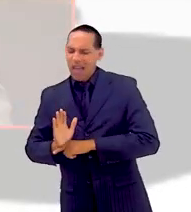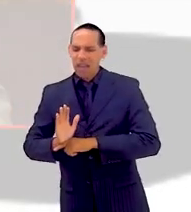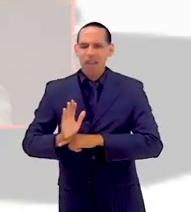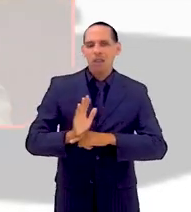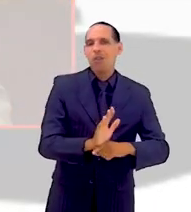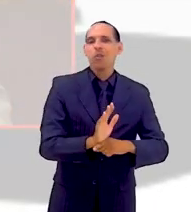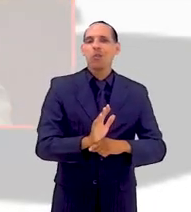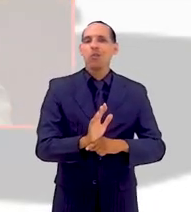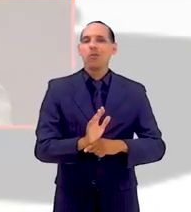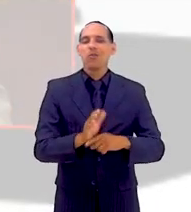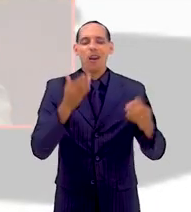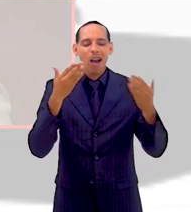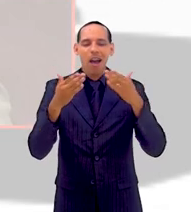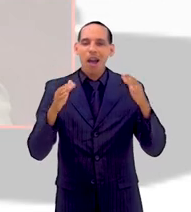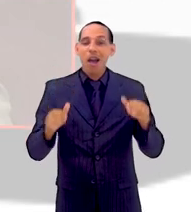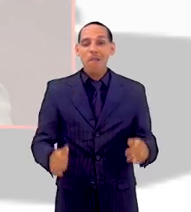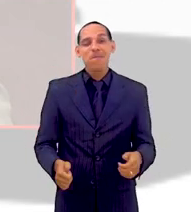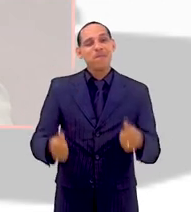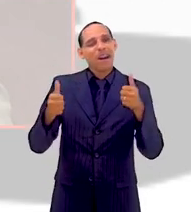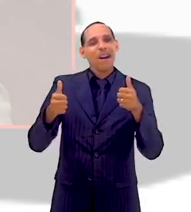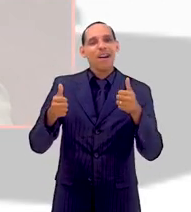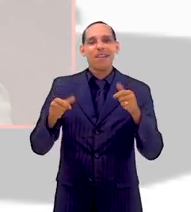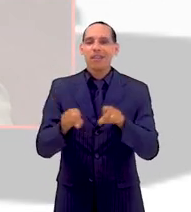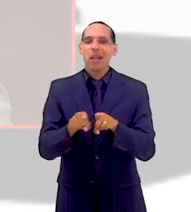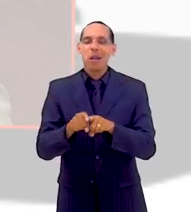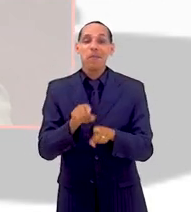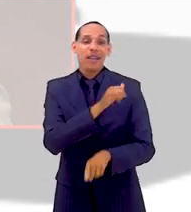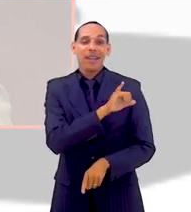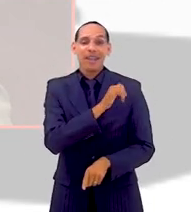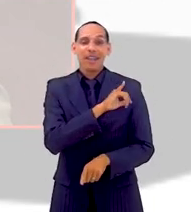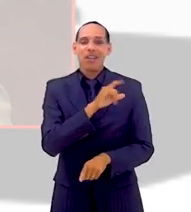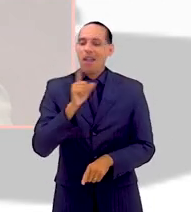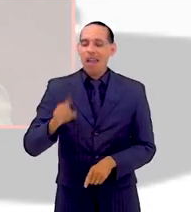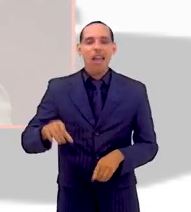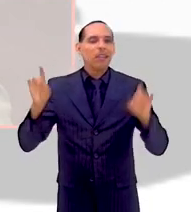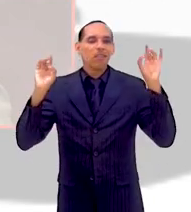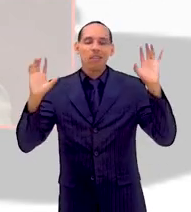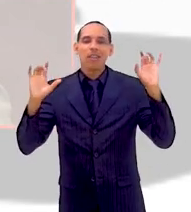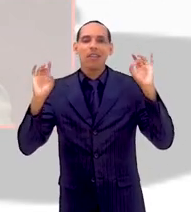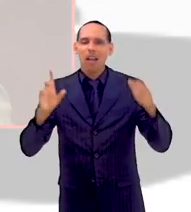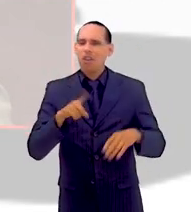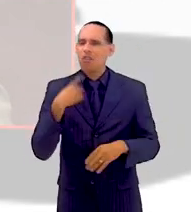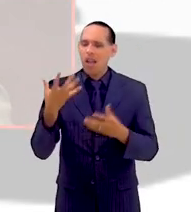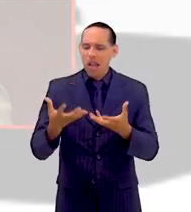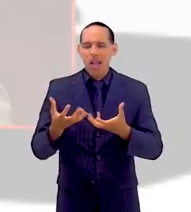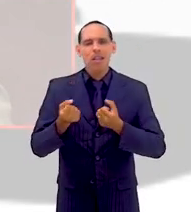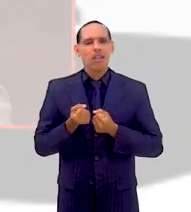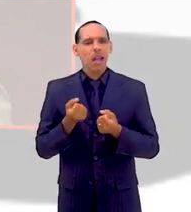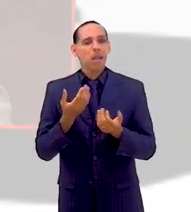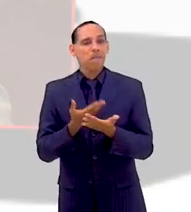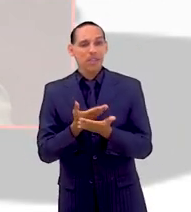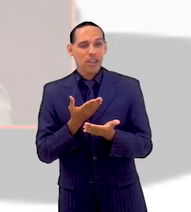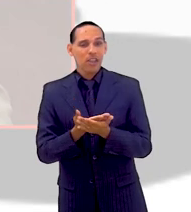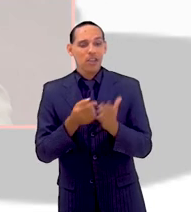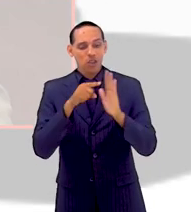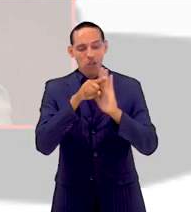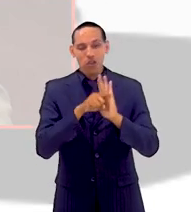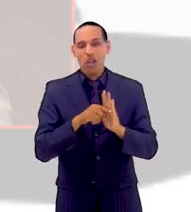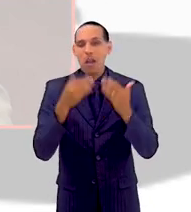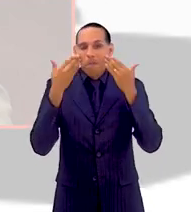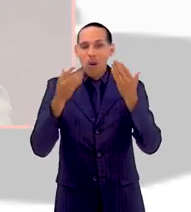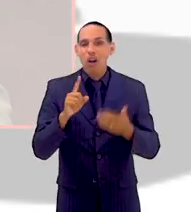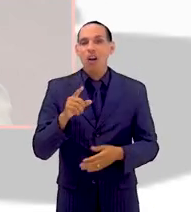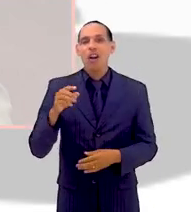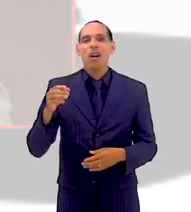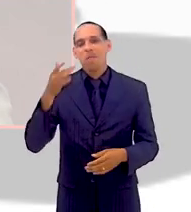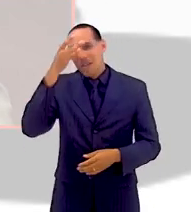significativamente nessa qualidade de atendimento. O Rio é destacado em todas as pesquisas que nós recebemos muito bem os turistas.